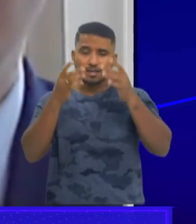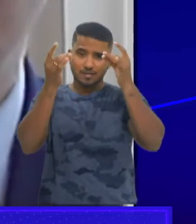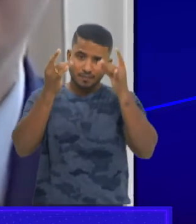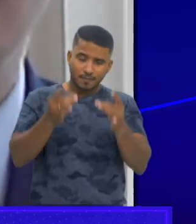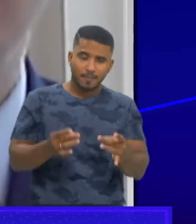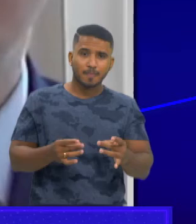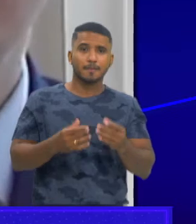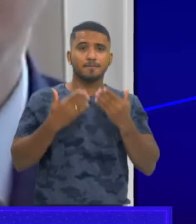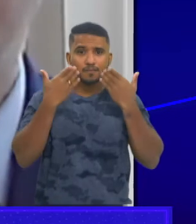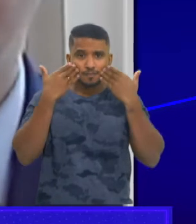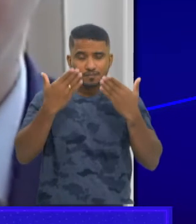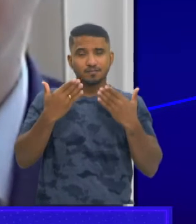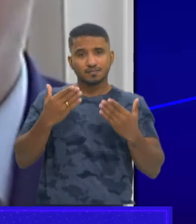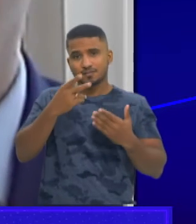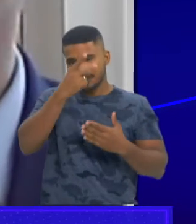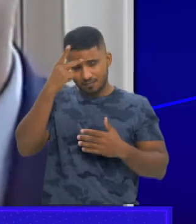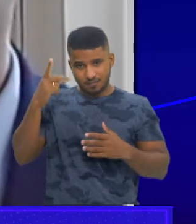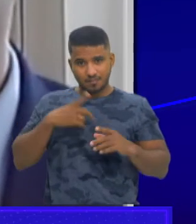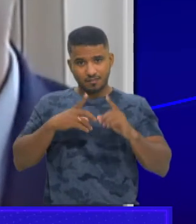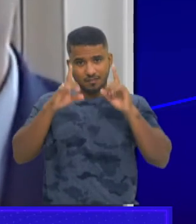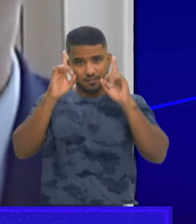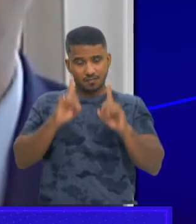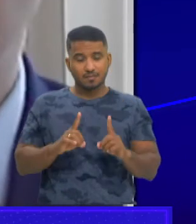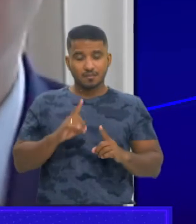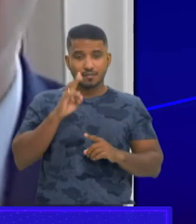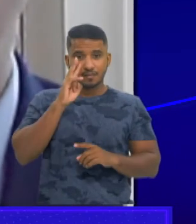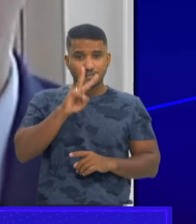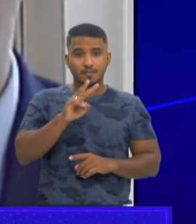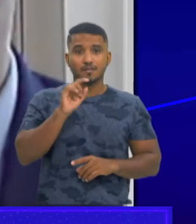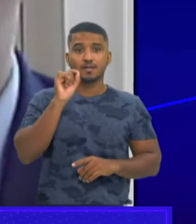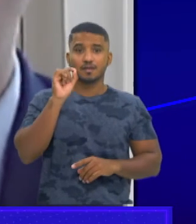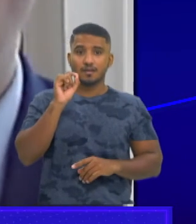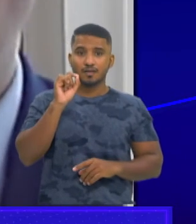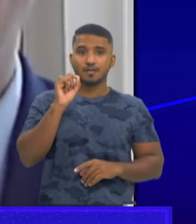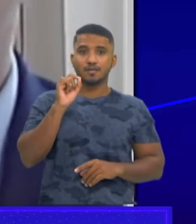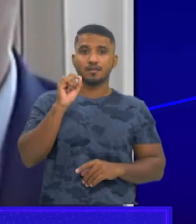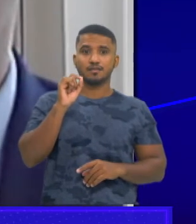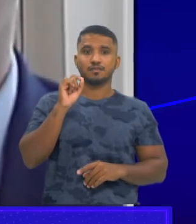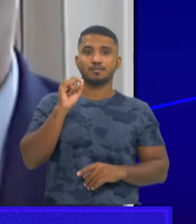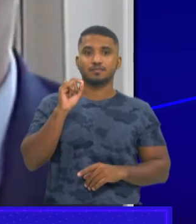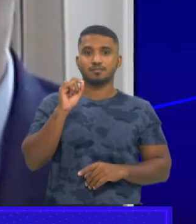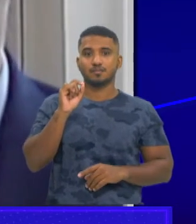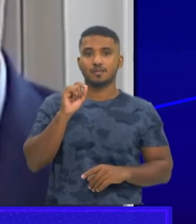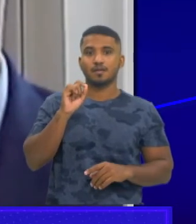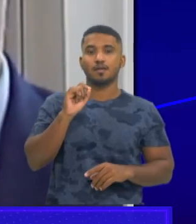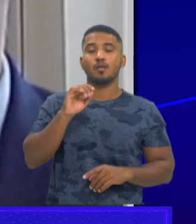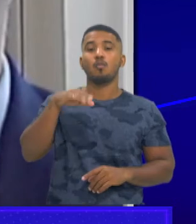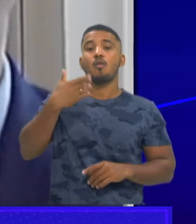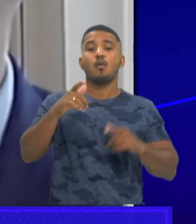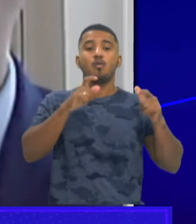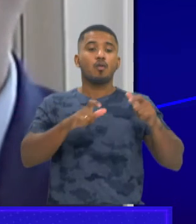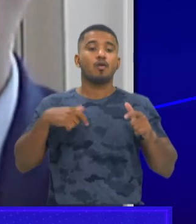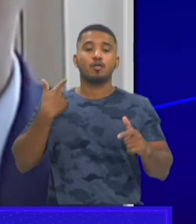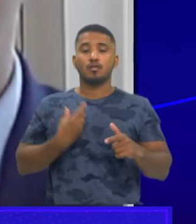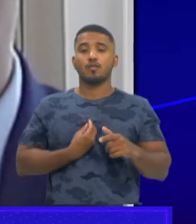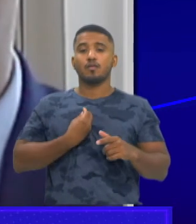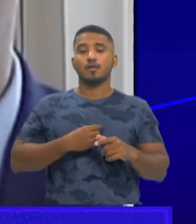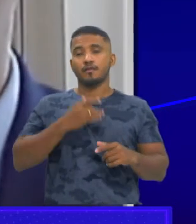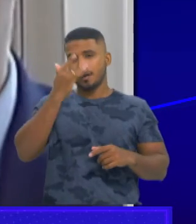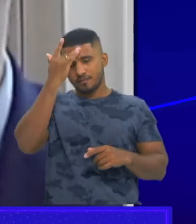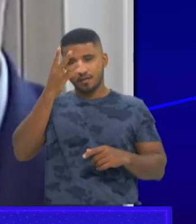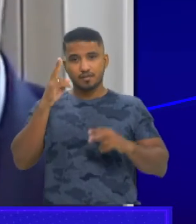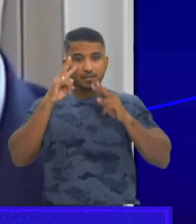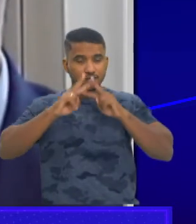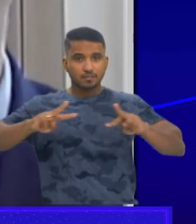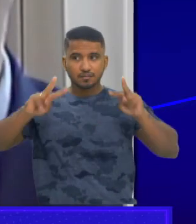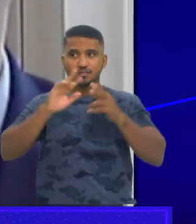você está descrevendo e mostrando para as pessoas que têm deficiência visual que qual o ambiente que